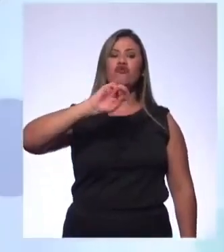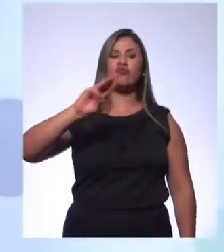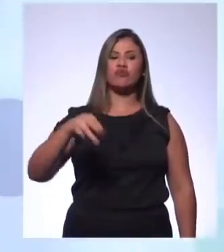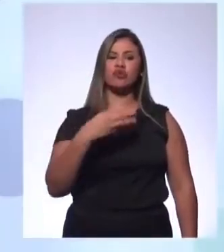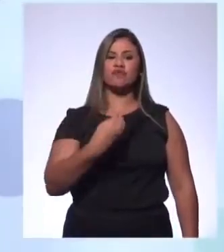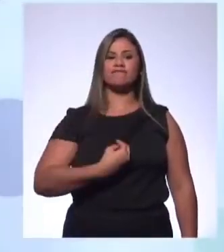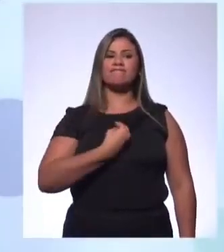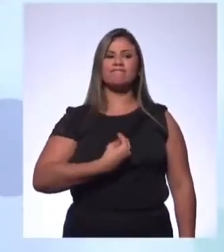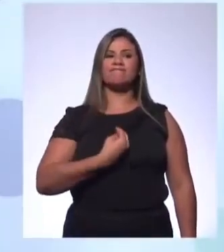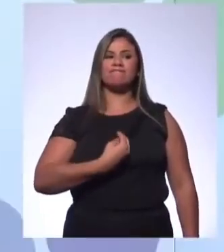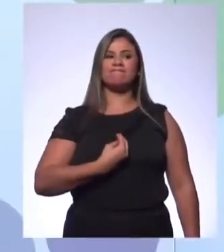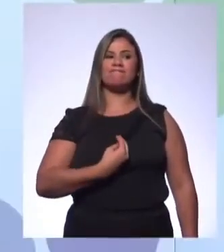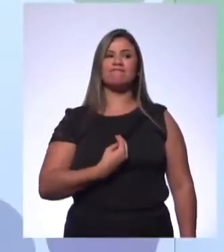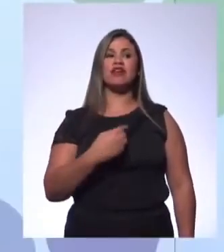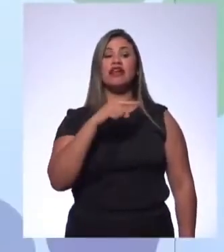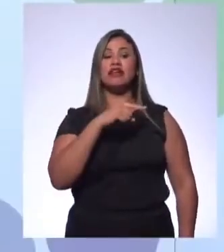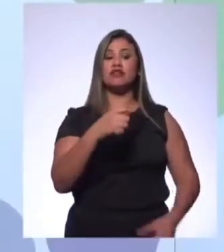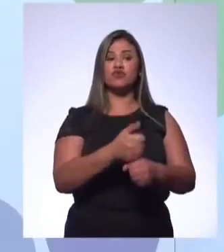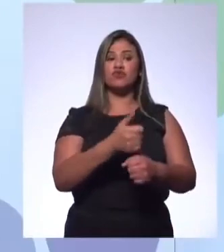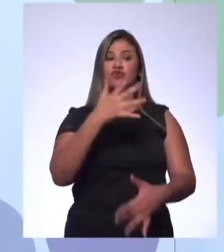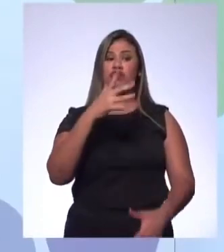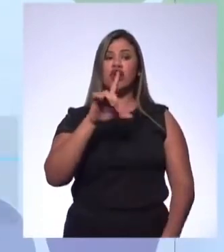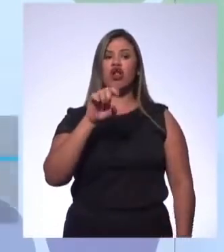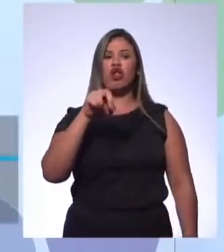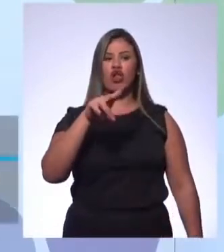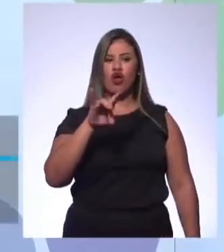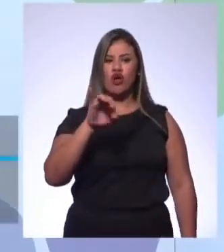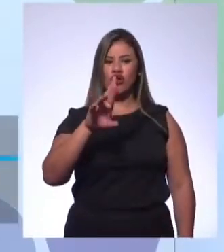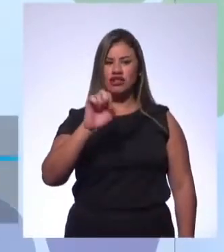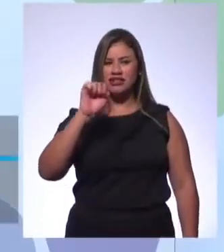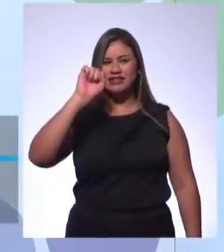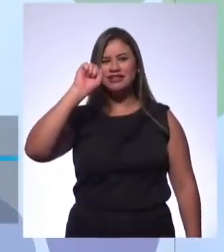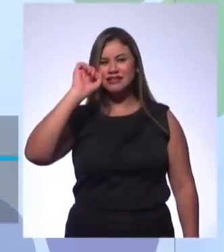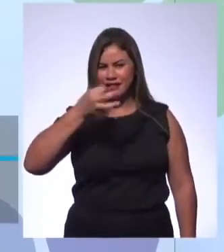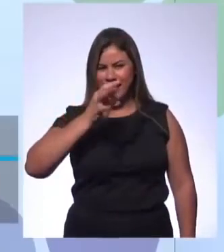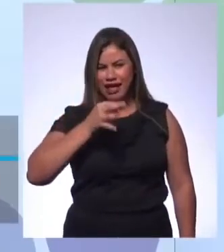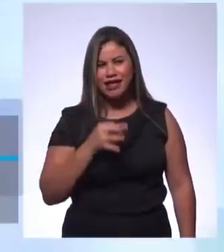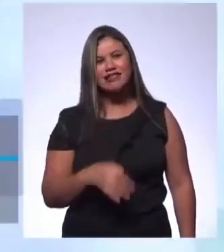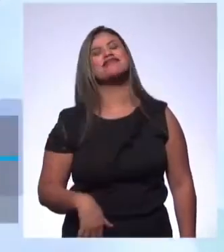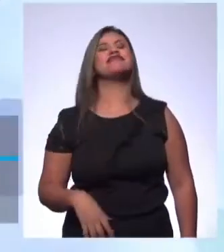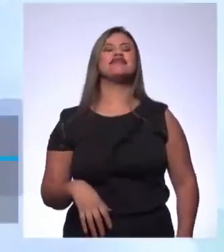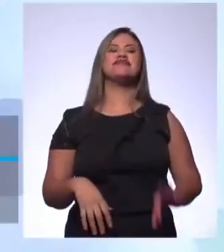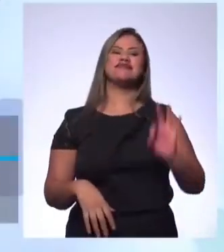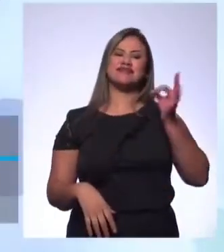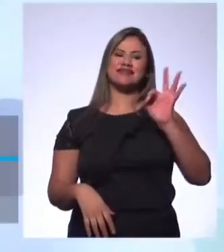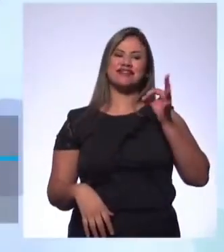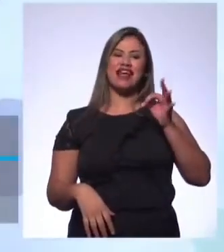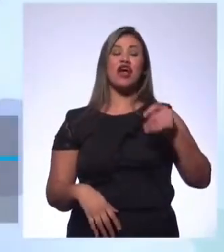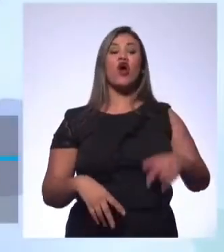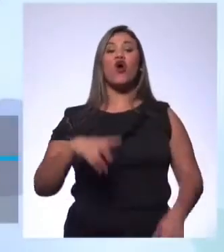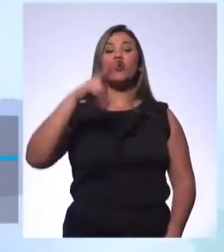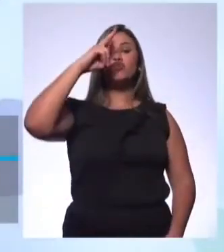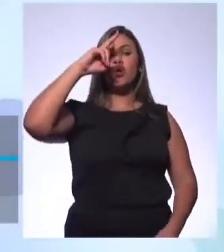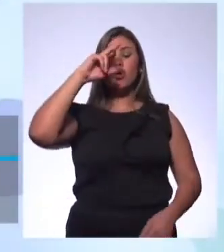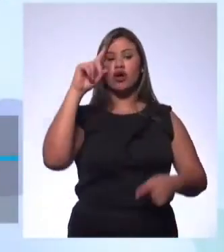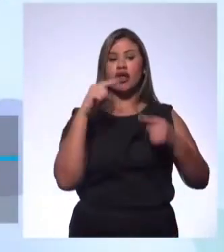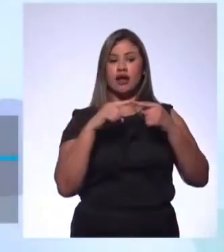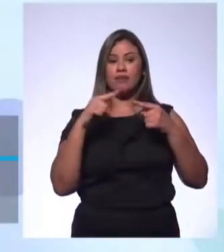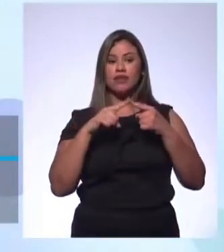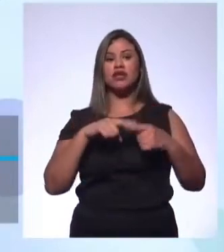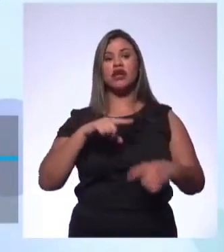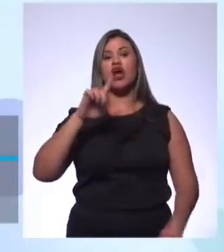lugar é esse? Eles estão falando aqui que é Londres. Perfeito, Londres. Eu acho então, que estão uma certos. história que se passa em Londres tem